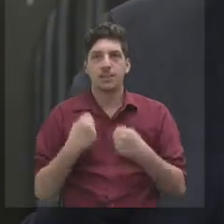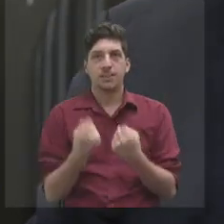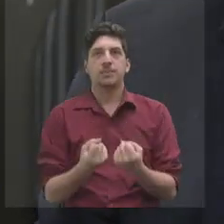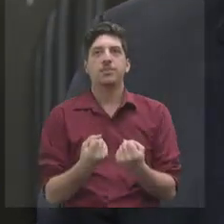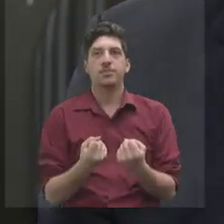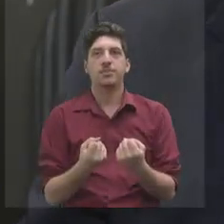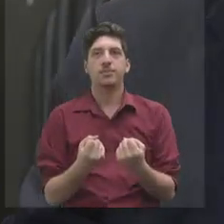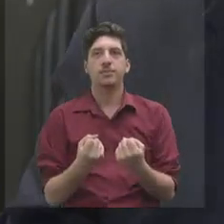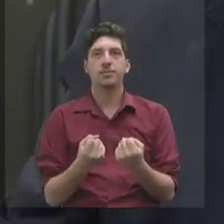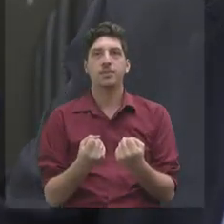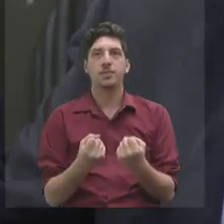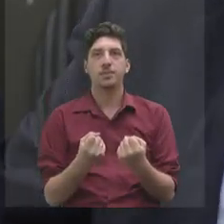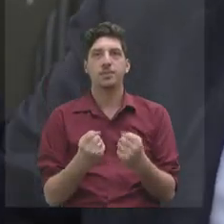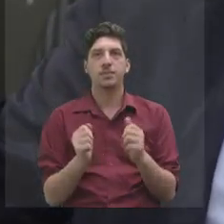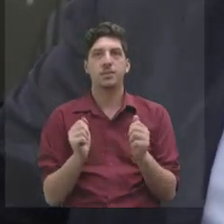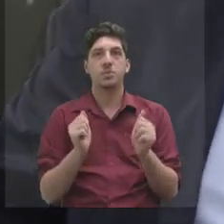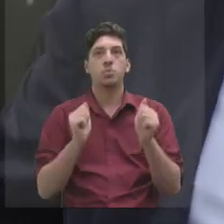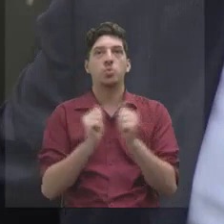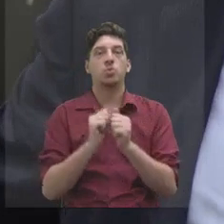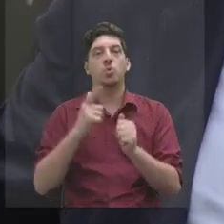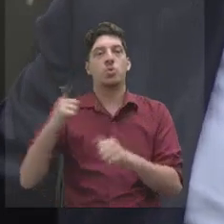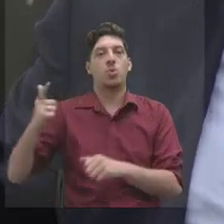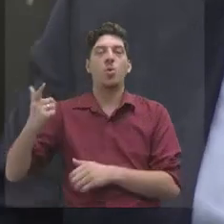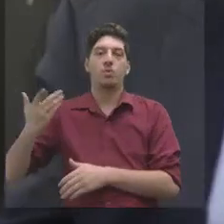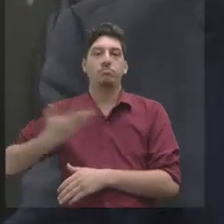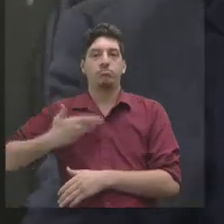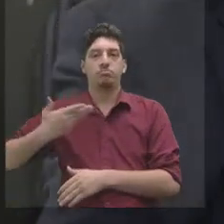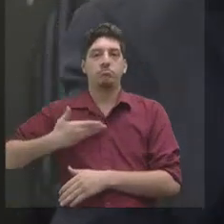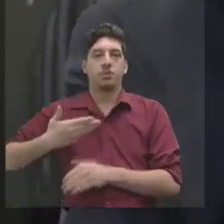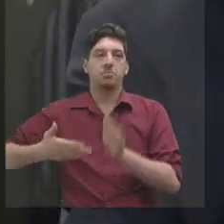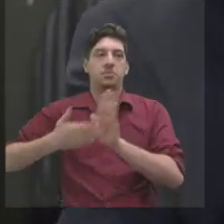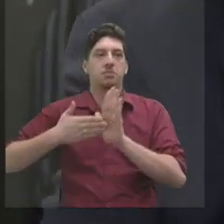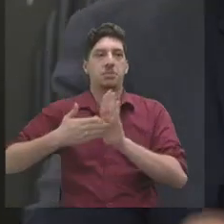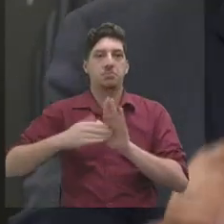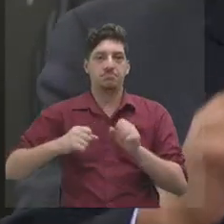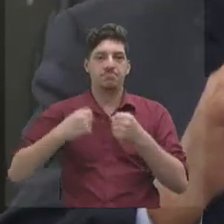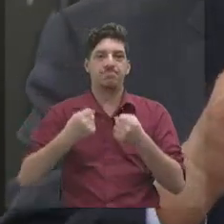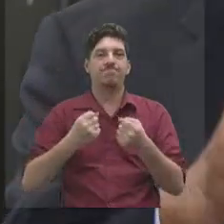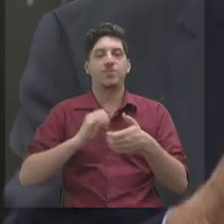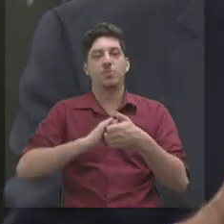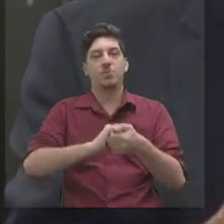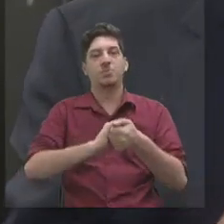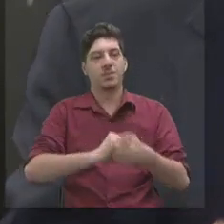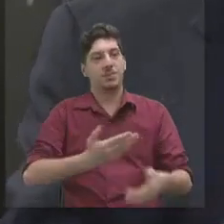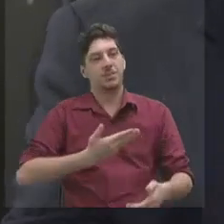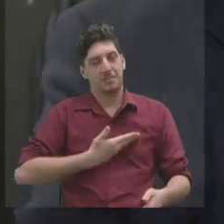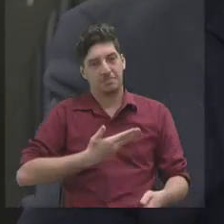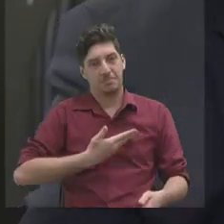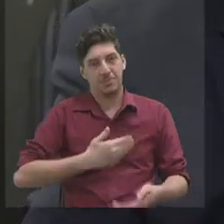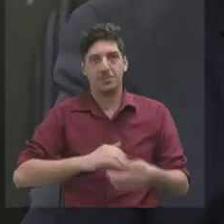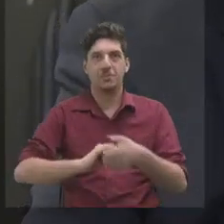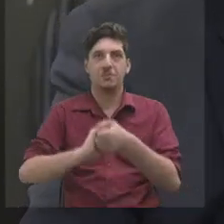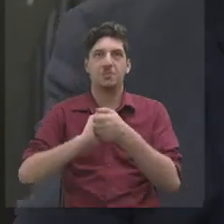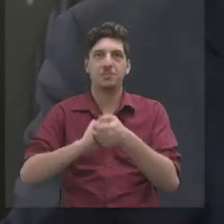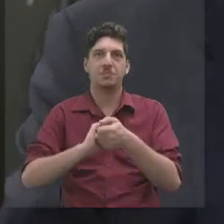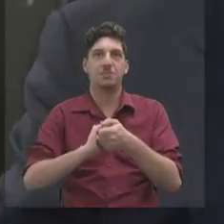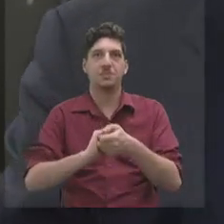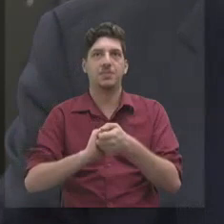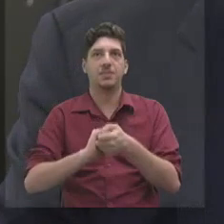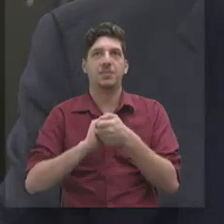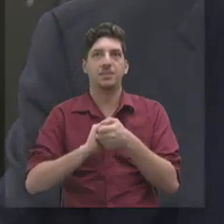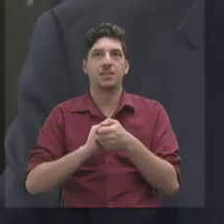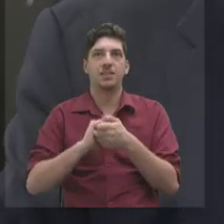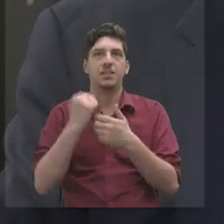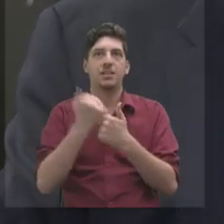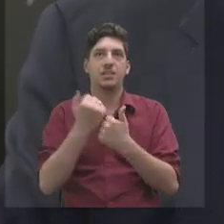como os colegas aqui a pauta complementar os colegas cumprimentar aqui o nosso